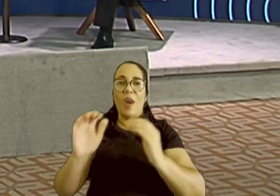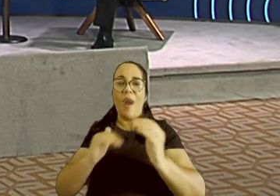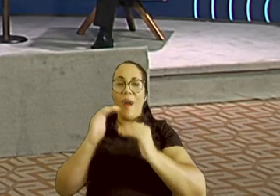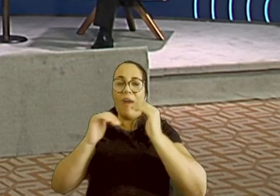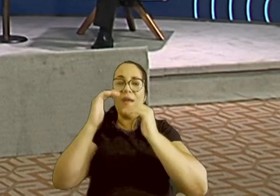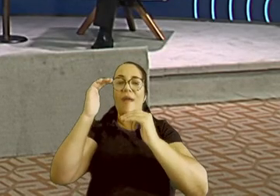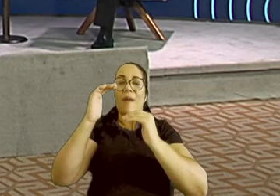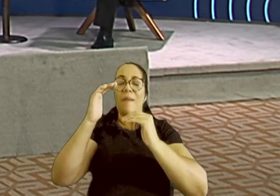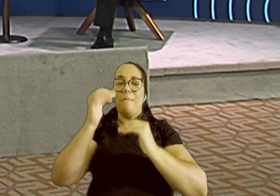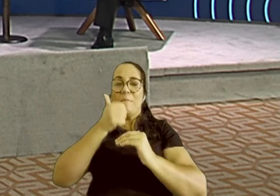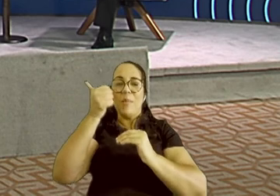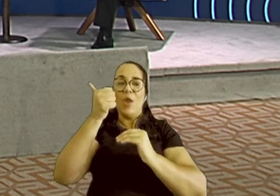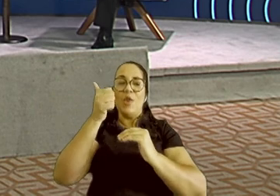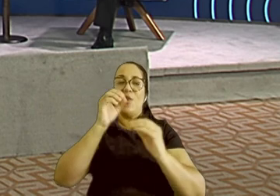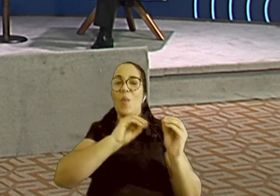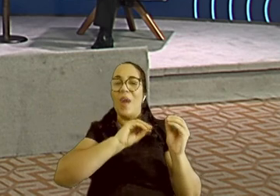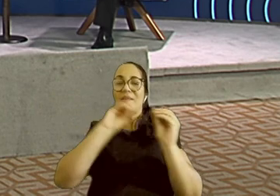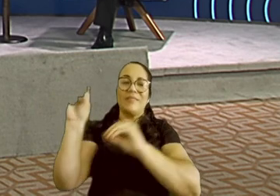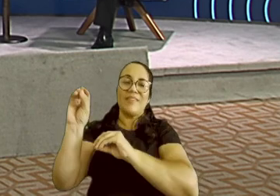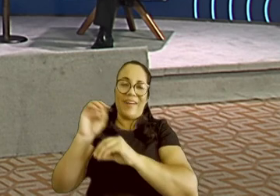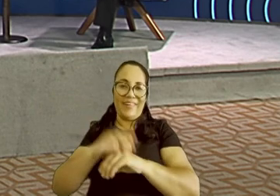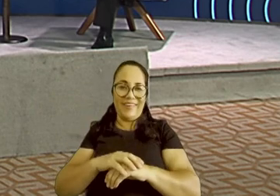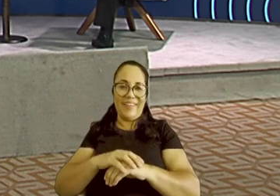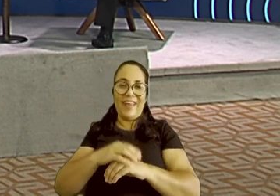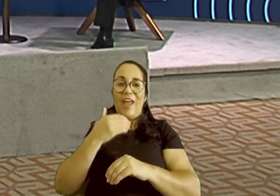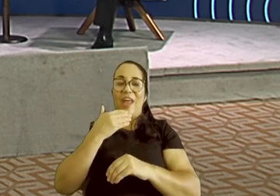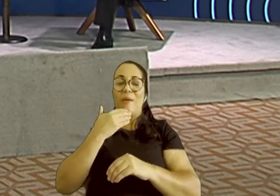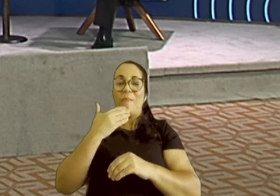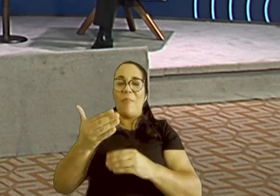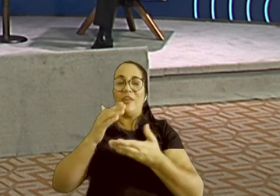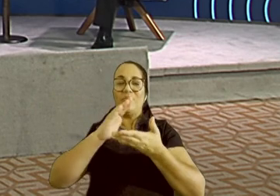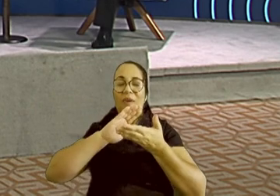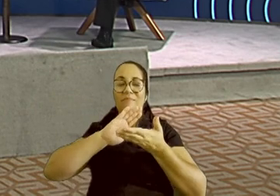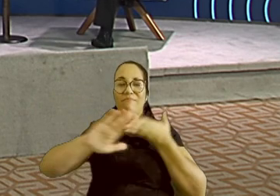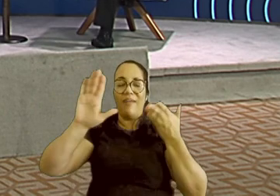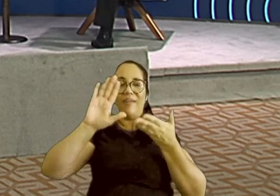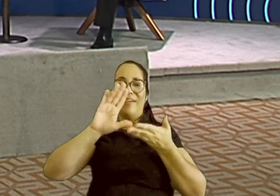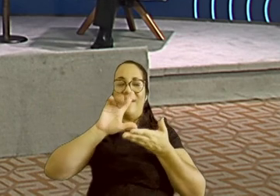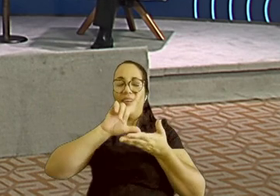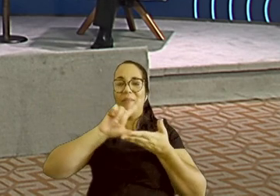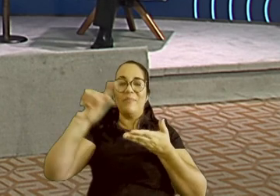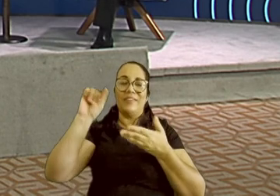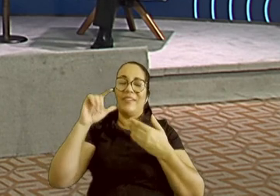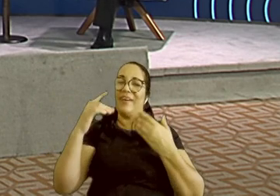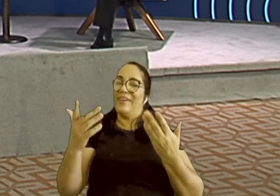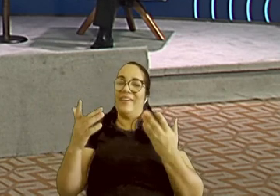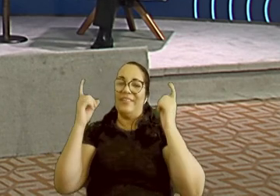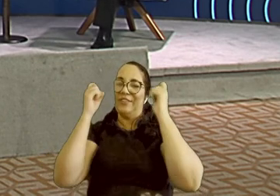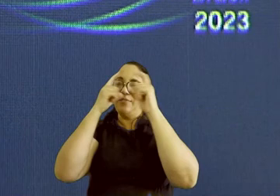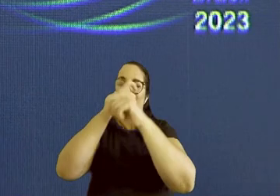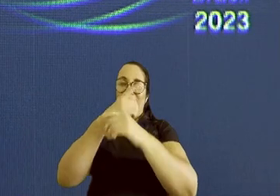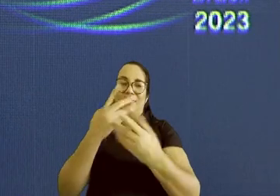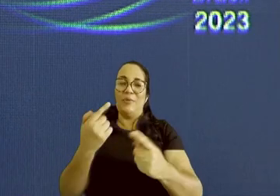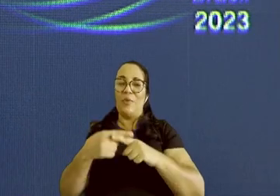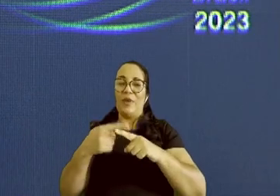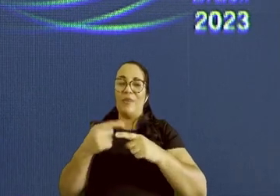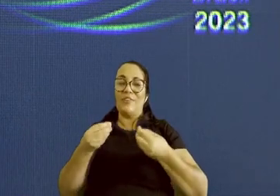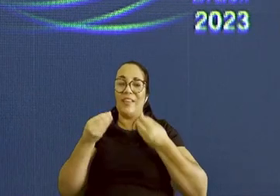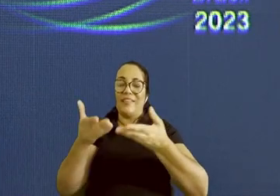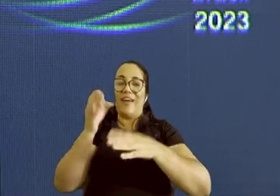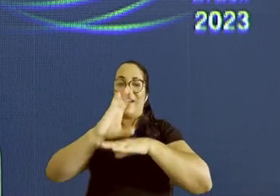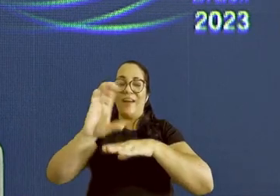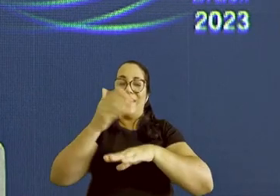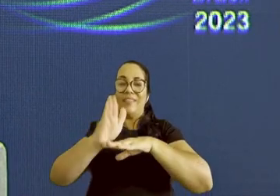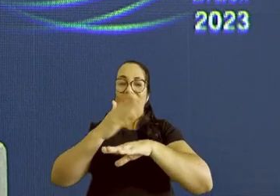na dúvida vamos promover mas se promover e vai sair esquisito né esquisito exatamente ainda tem a mudança de comportamento dos Fundos também